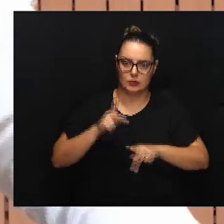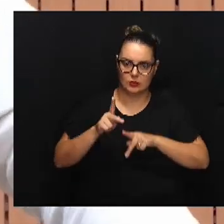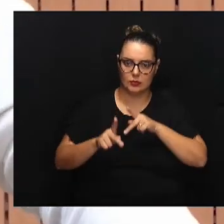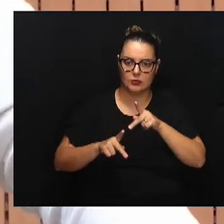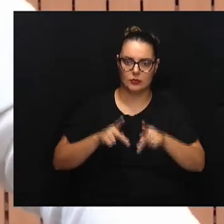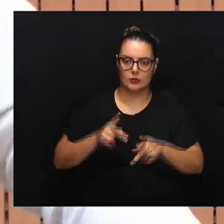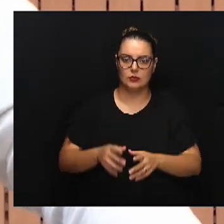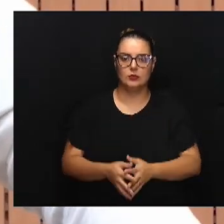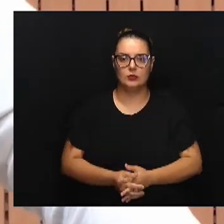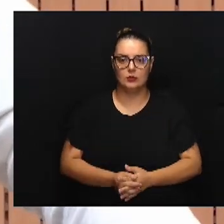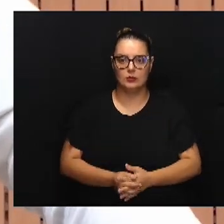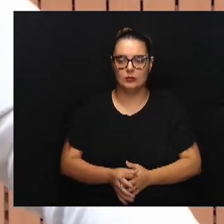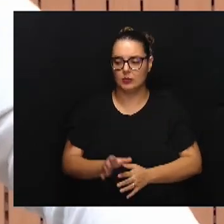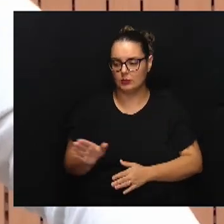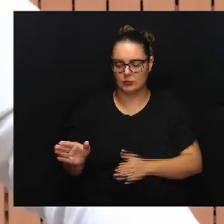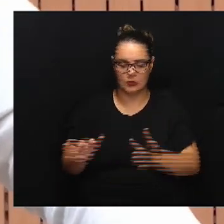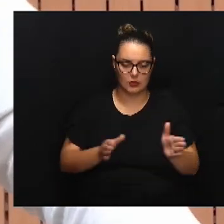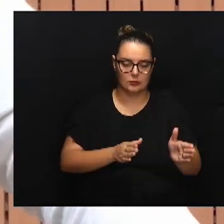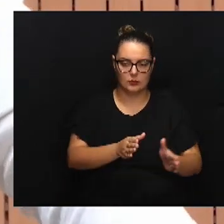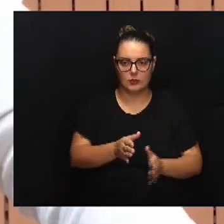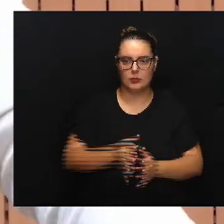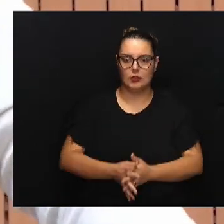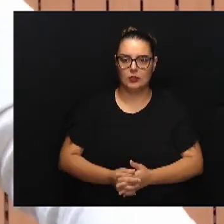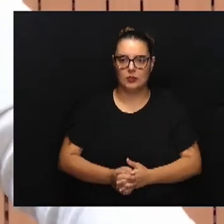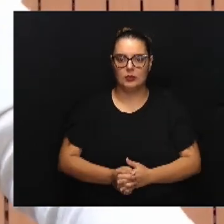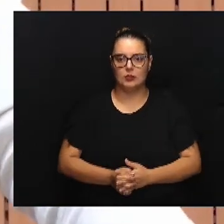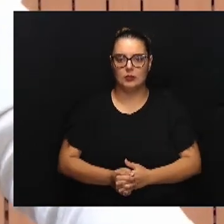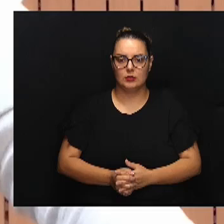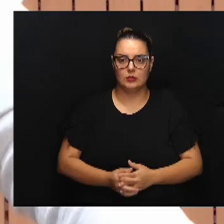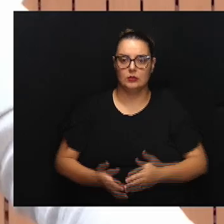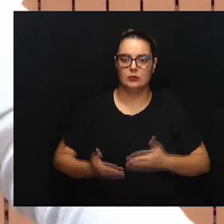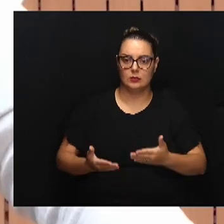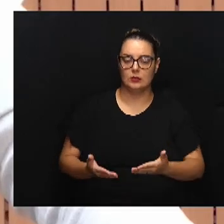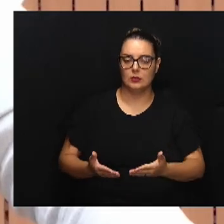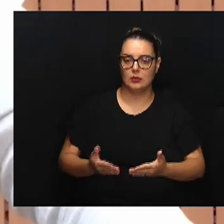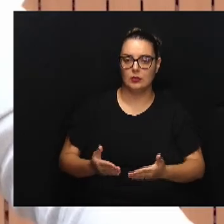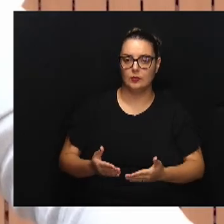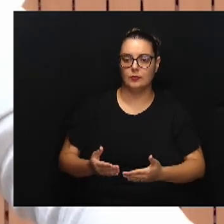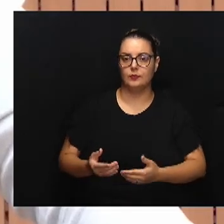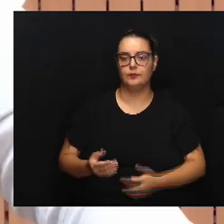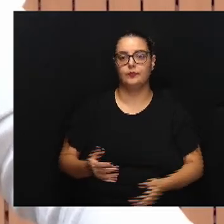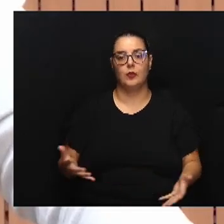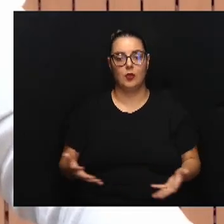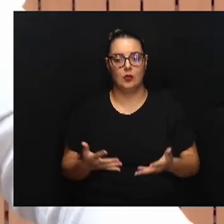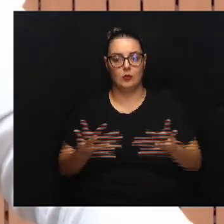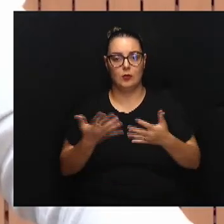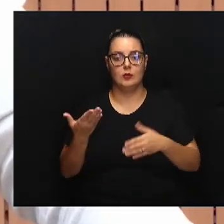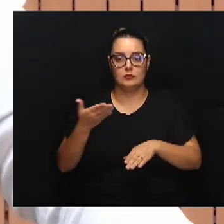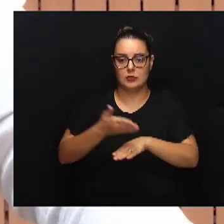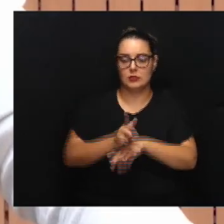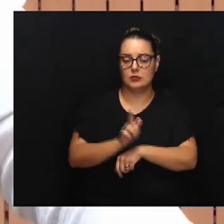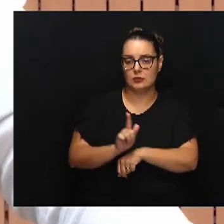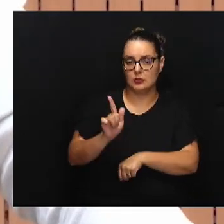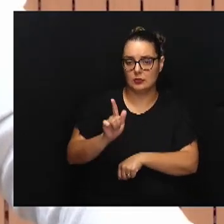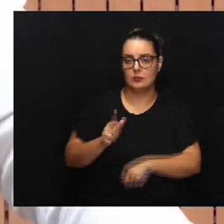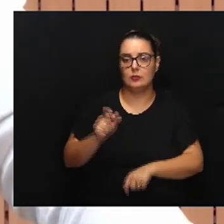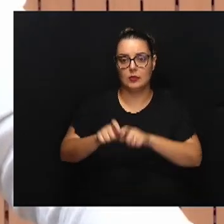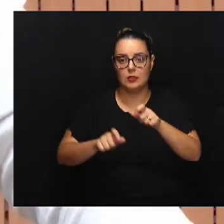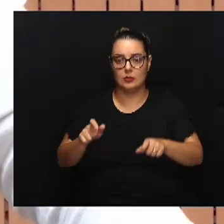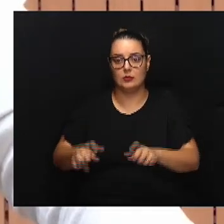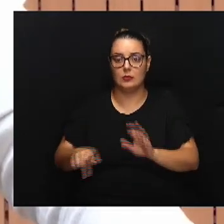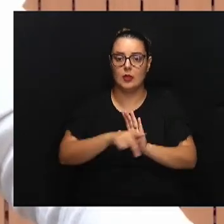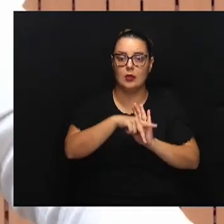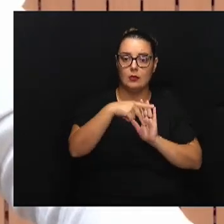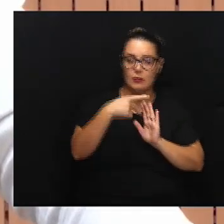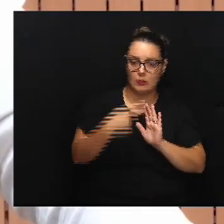que é direcionado, né? Então, nós colocamos lá, será destinada à promoção do acesso ao ensino superior de pessoas